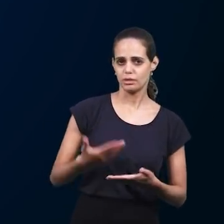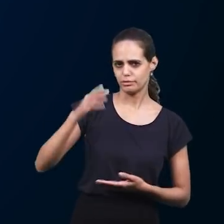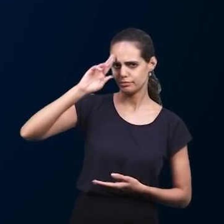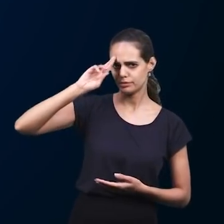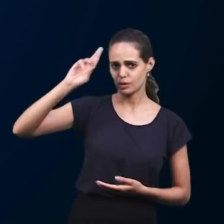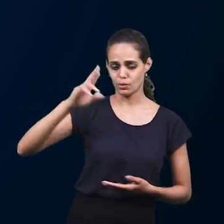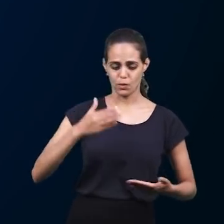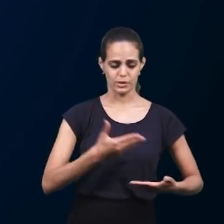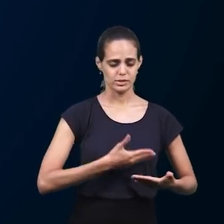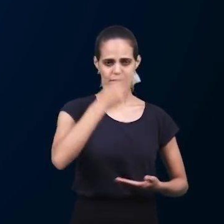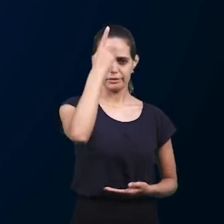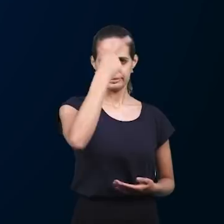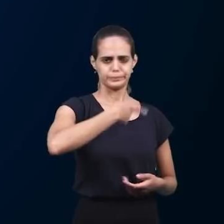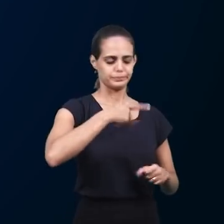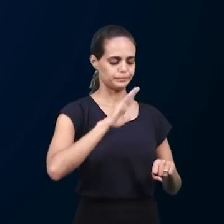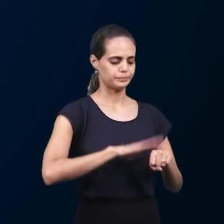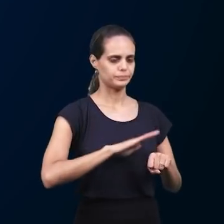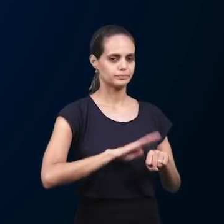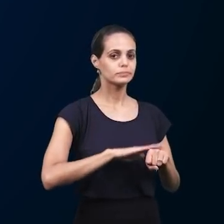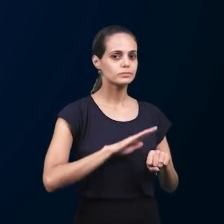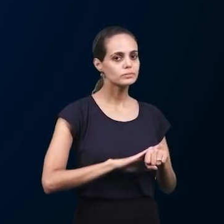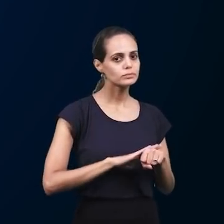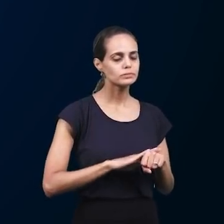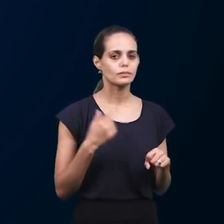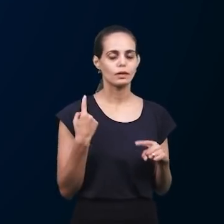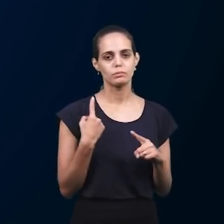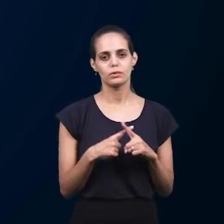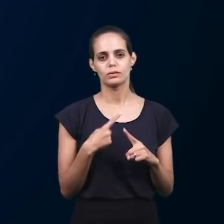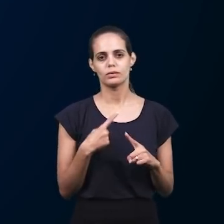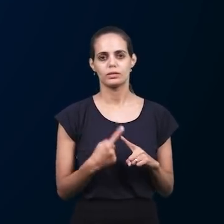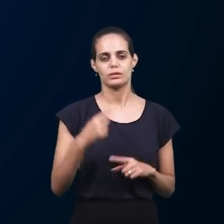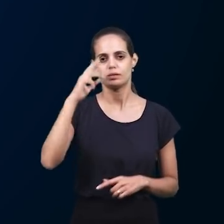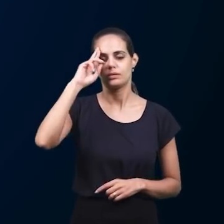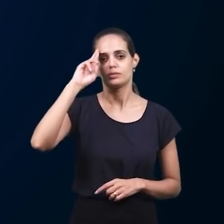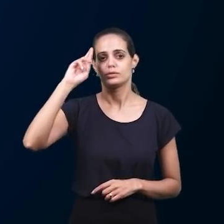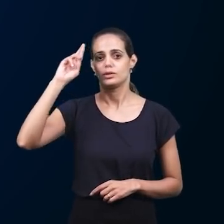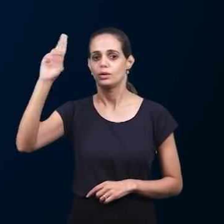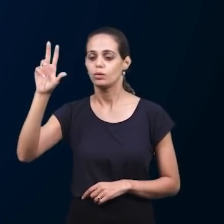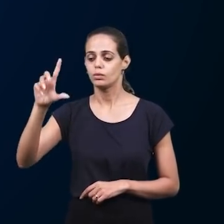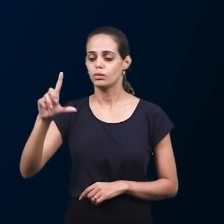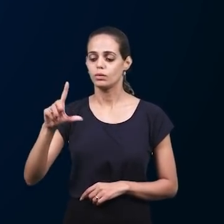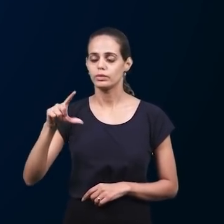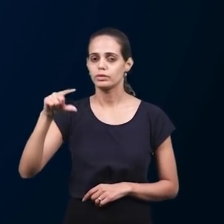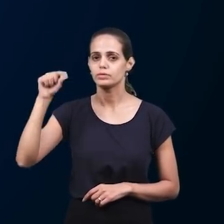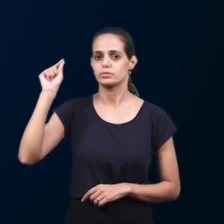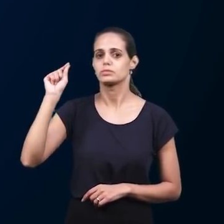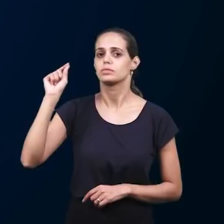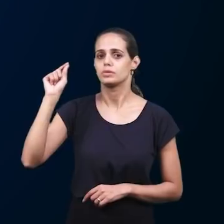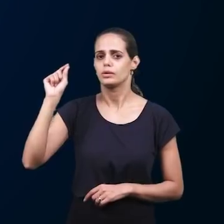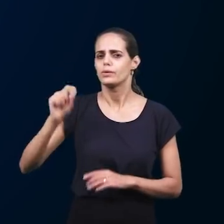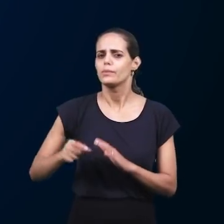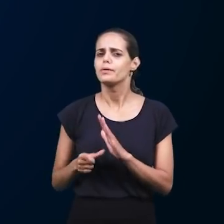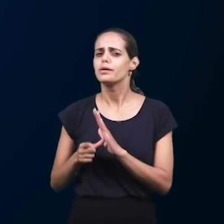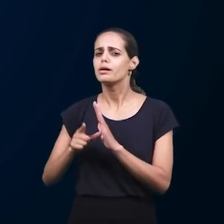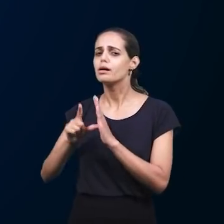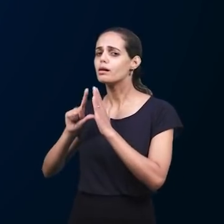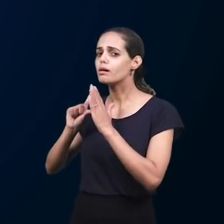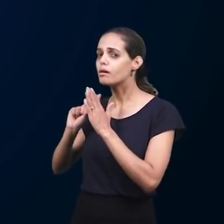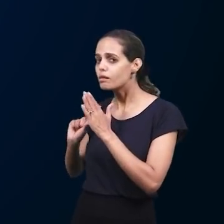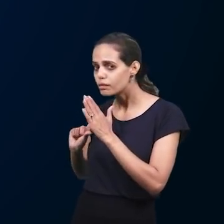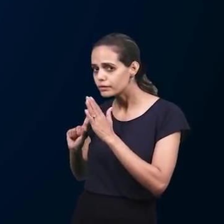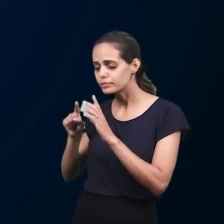servo de si mesmo, porque o Senhor, ele nos elegeu, antes ainda